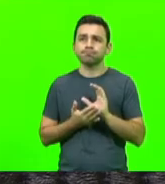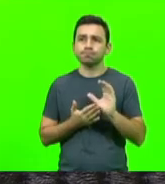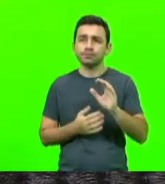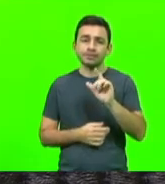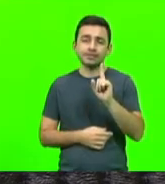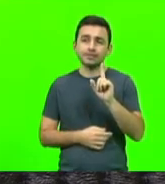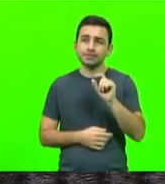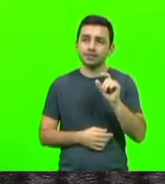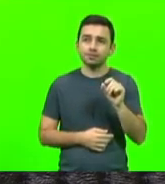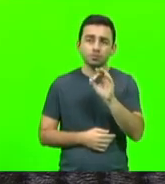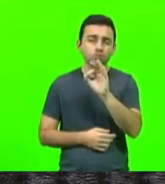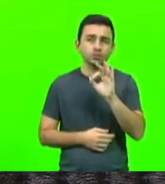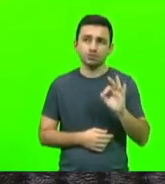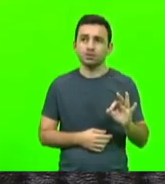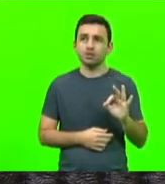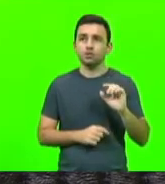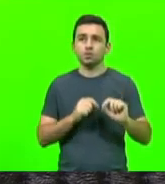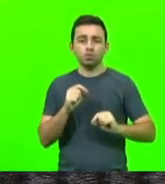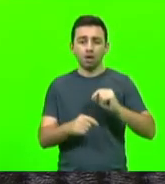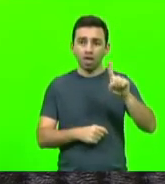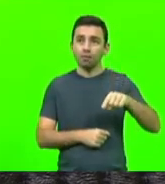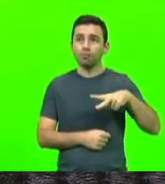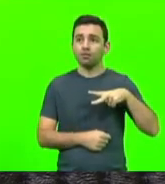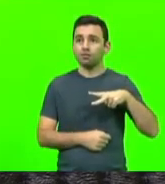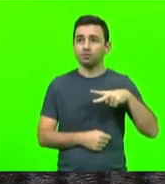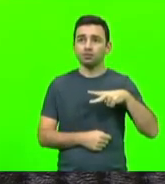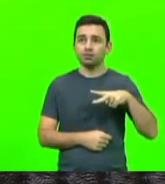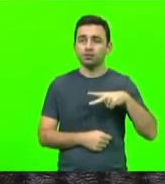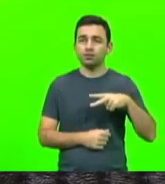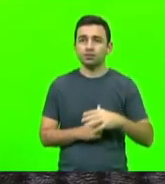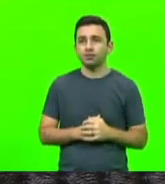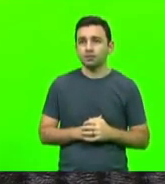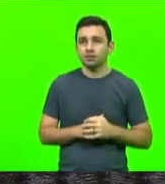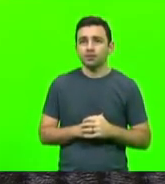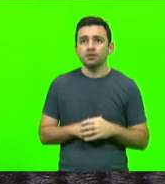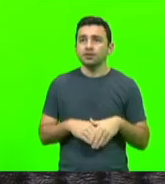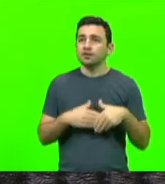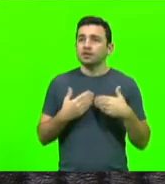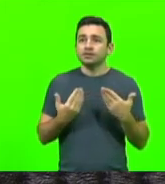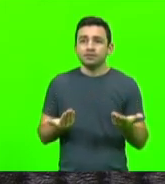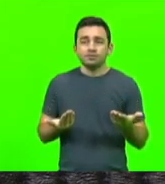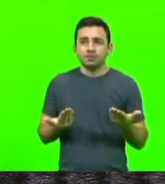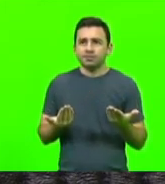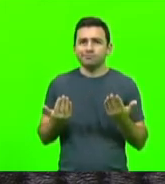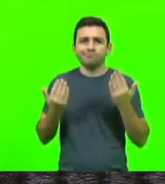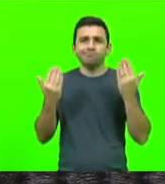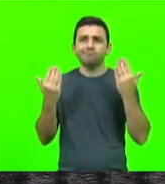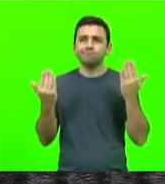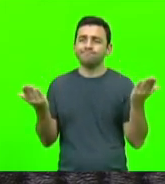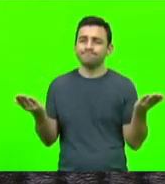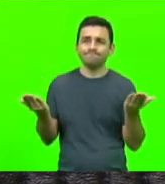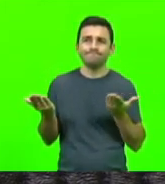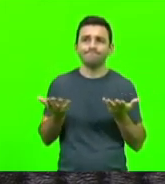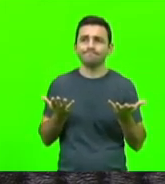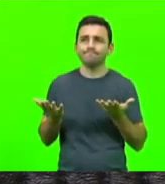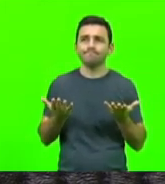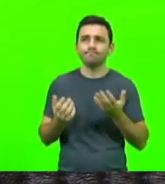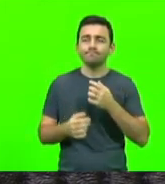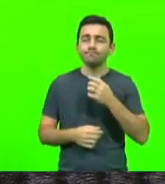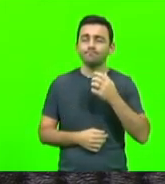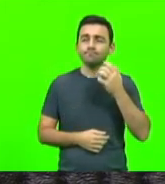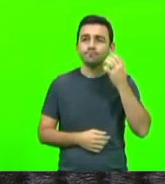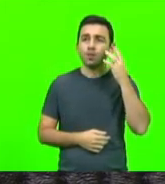100% na perspectiva privada. Então, é um paradoxo, o que está ocorrendo,